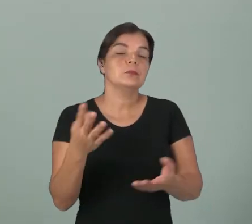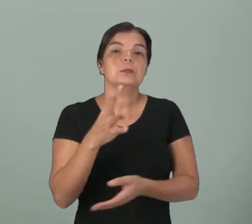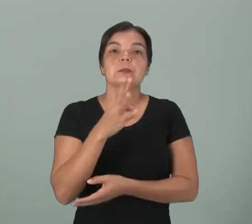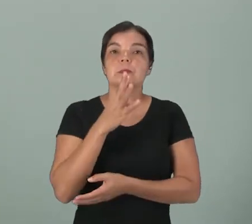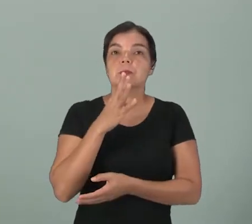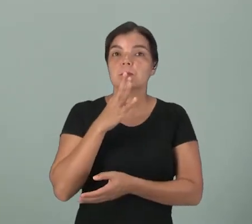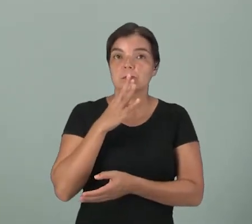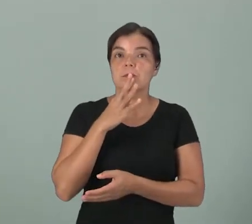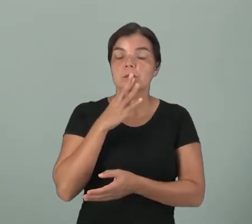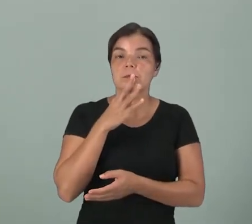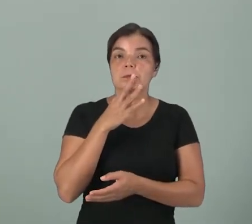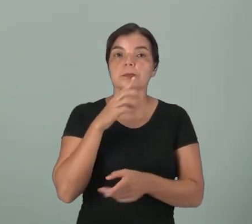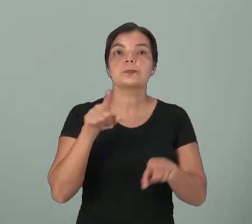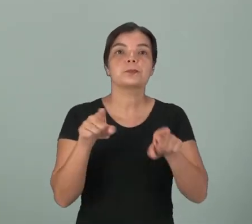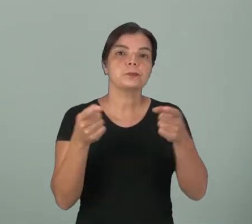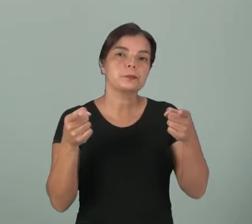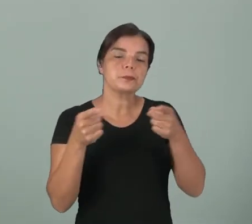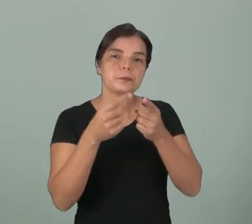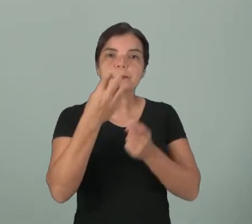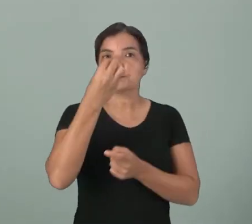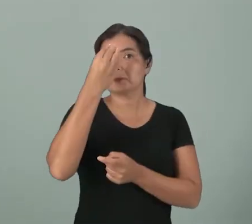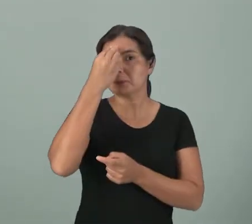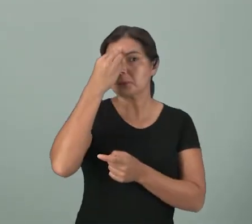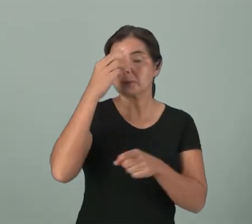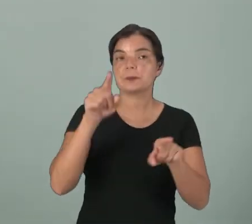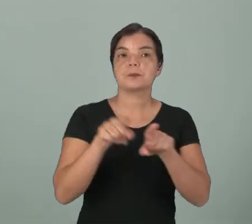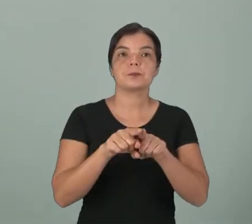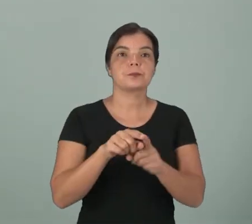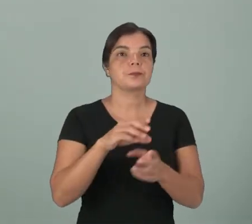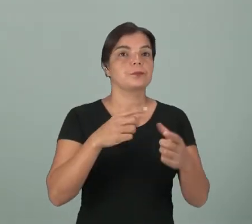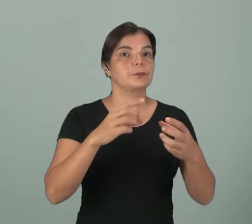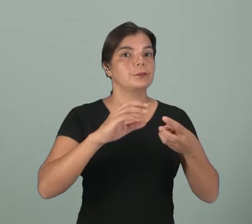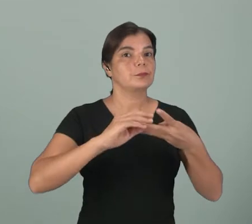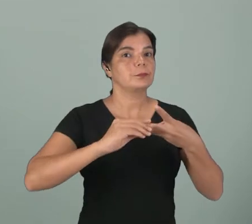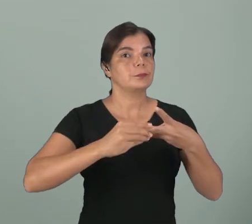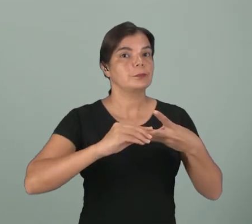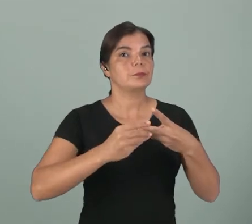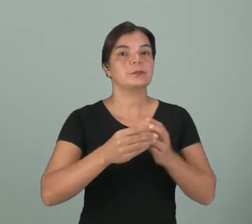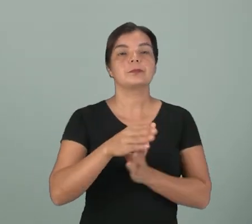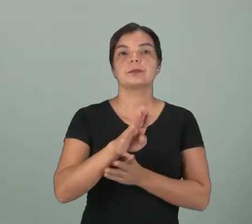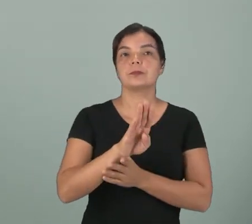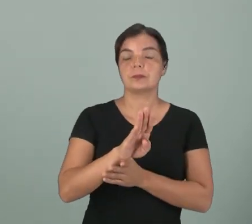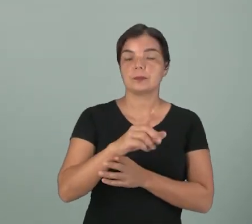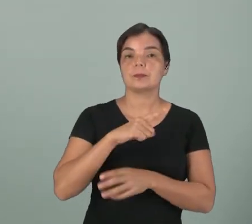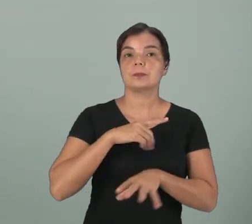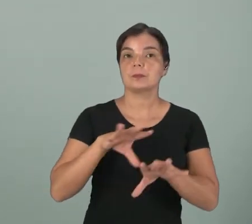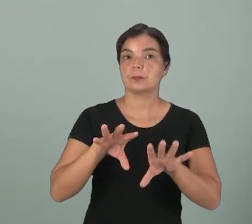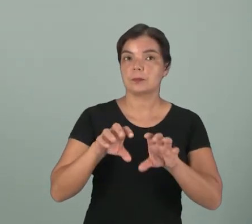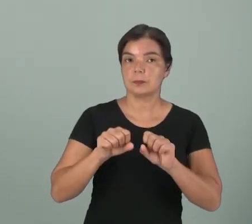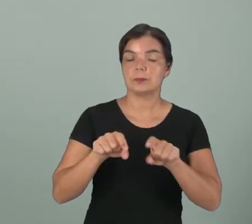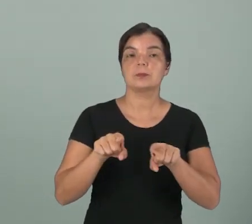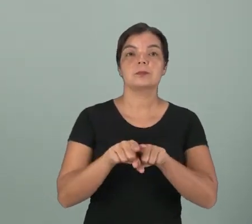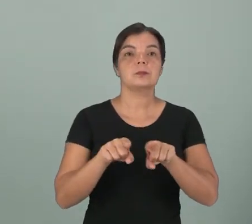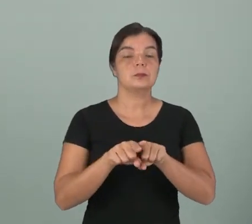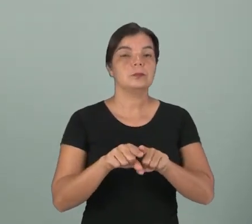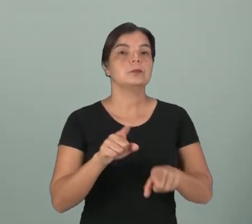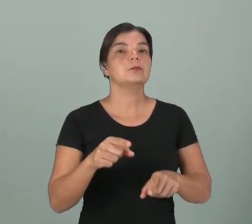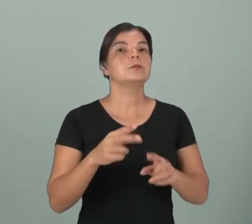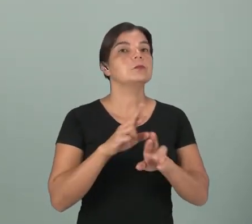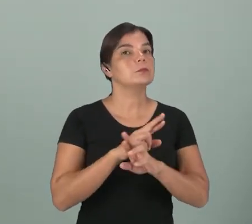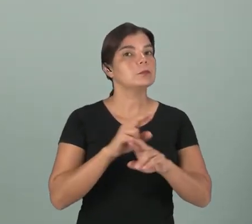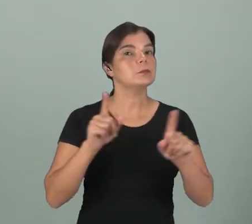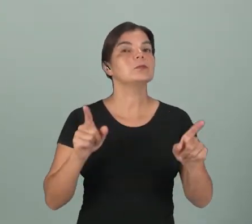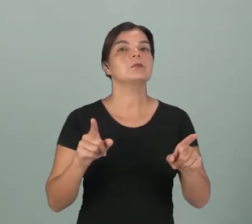em reconhecer os micro-organismos. Já a célula B, elas têm receptores de antígeno que